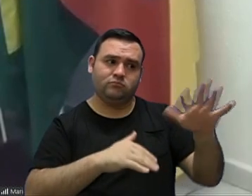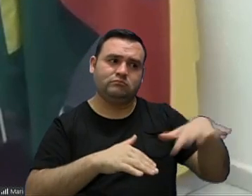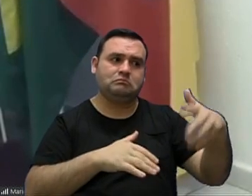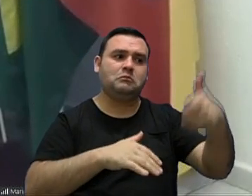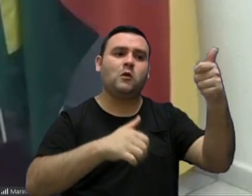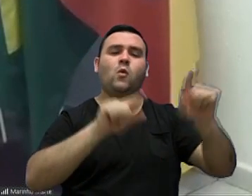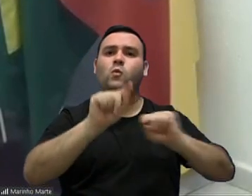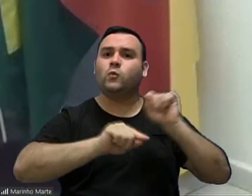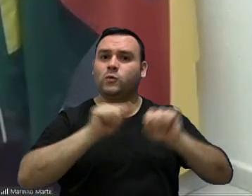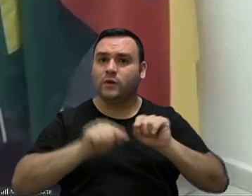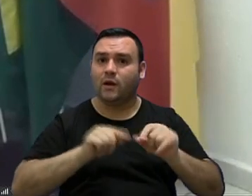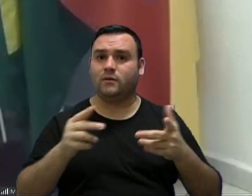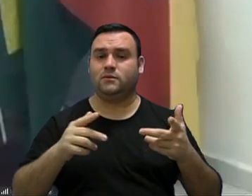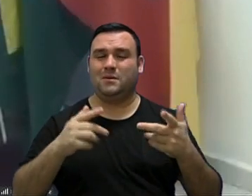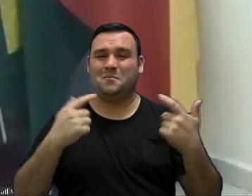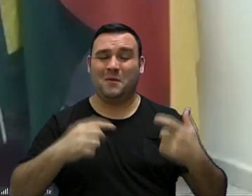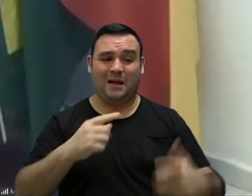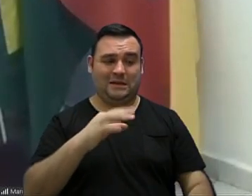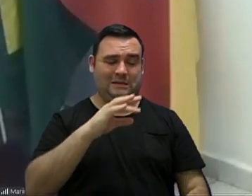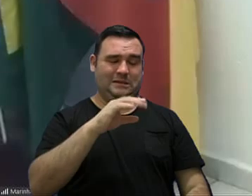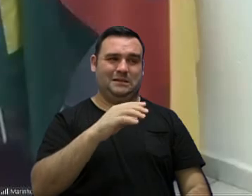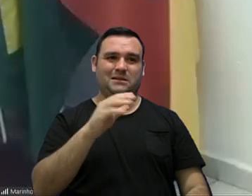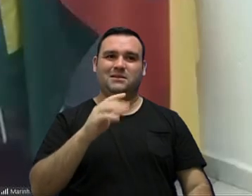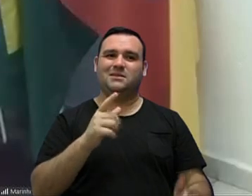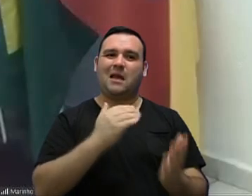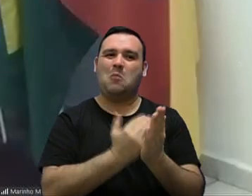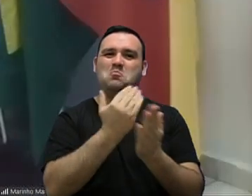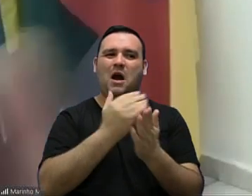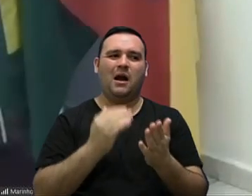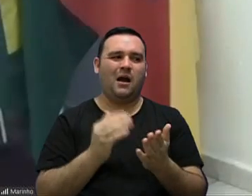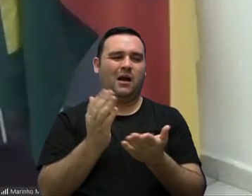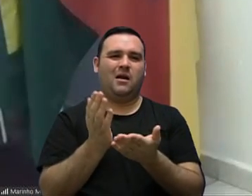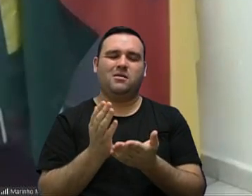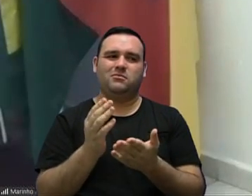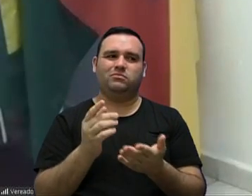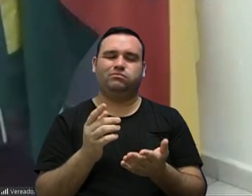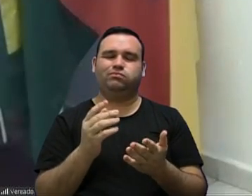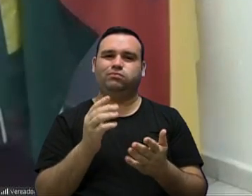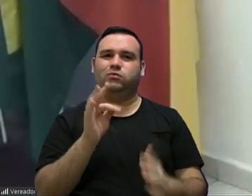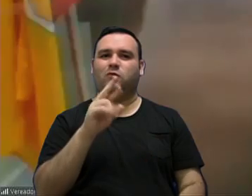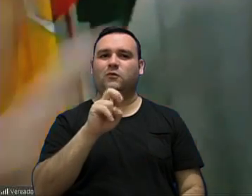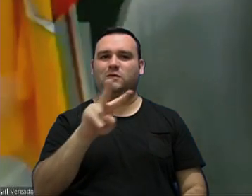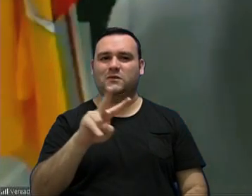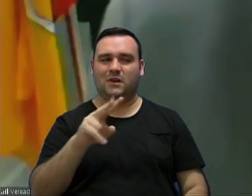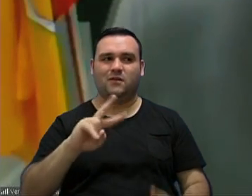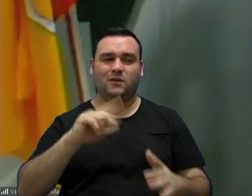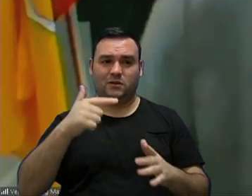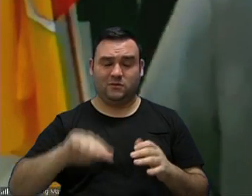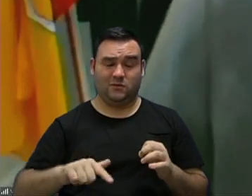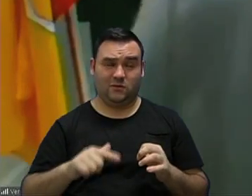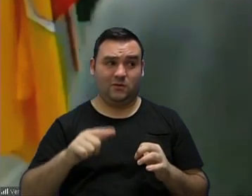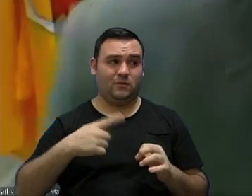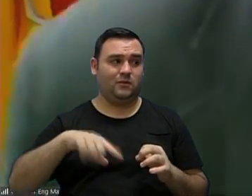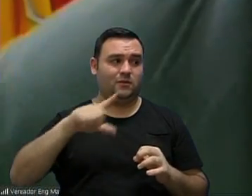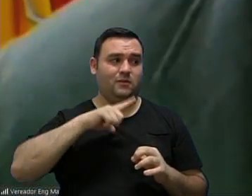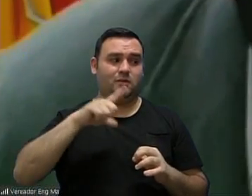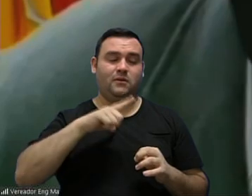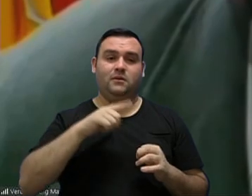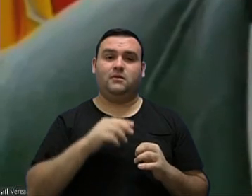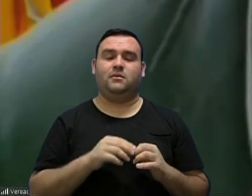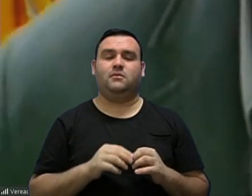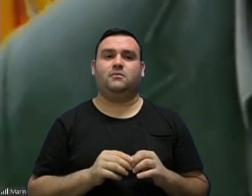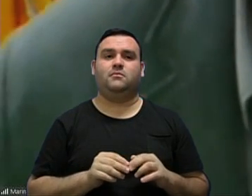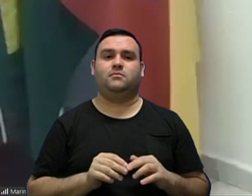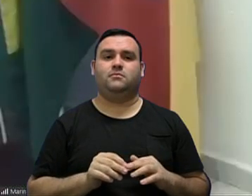vamos aumentar a alíquota por um discurso de que a Funserv, historicamente,